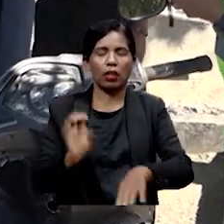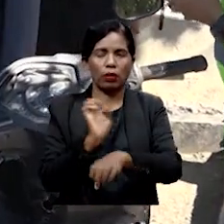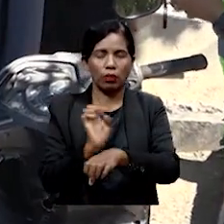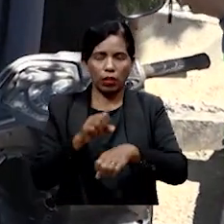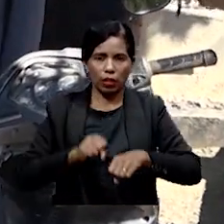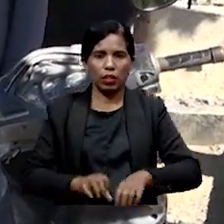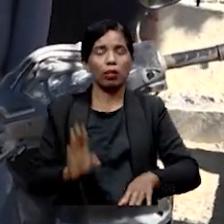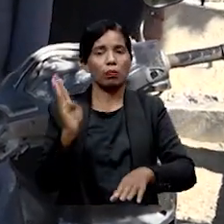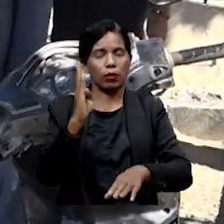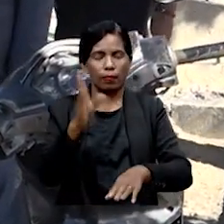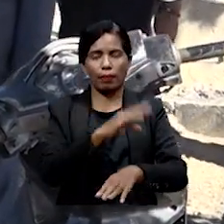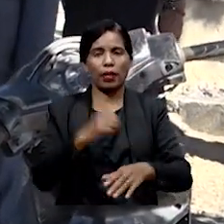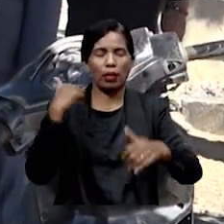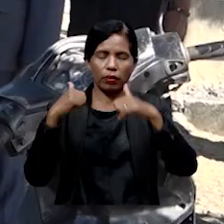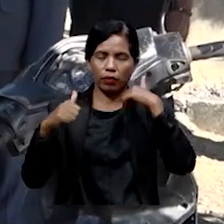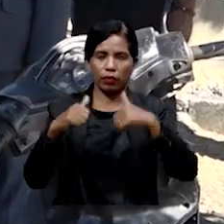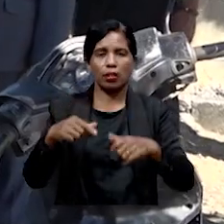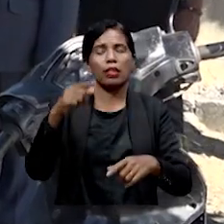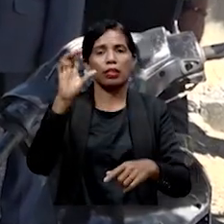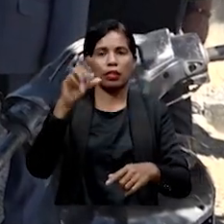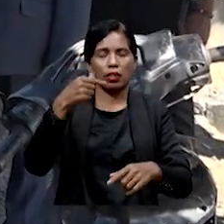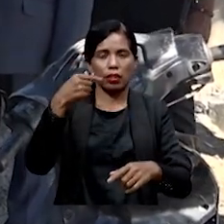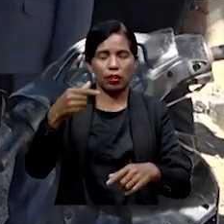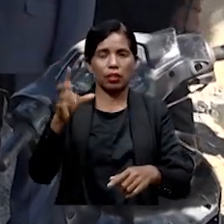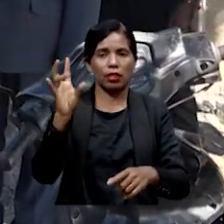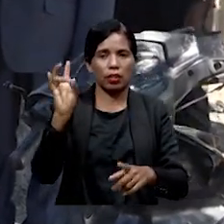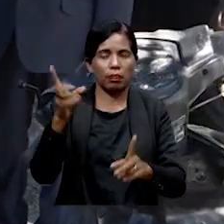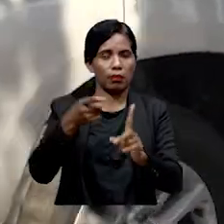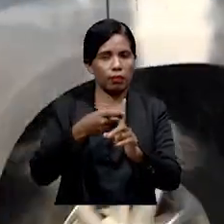hala omos atividade nebe G7 Plus organiza